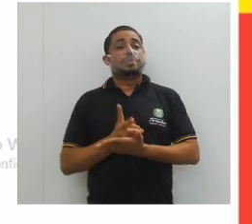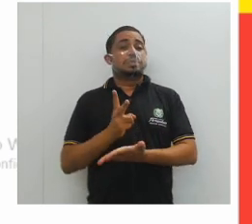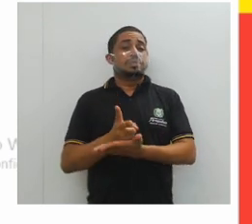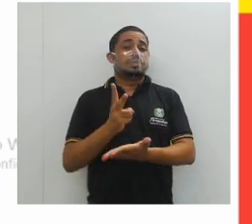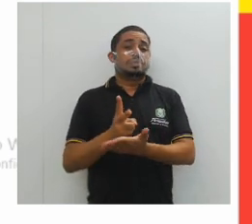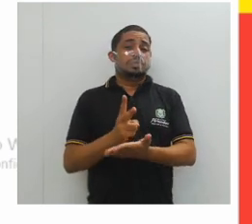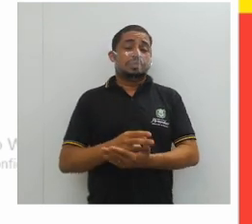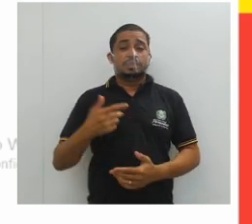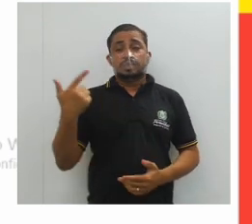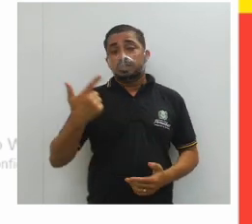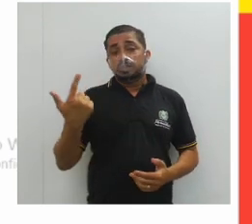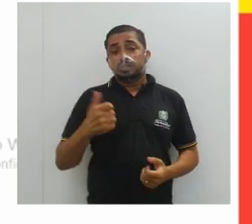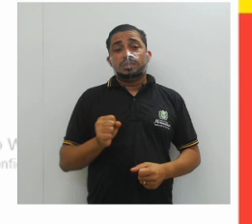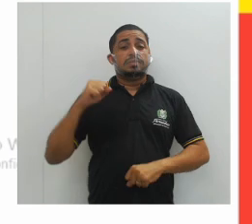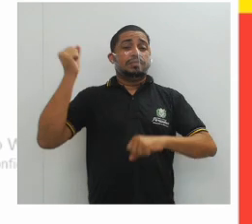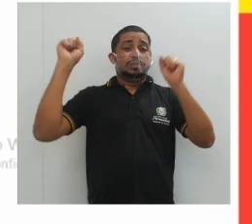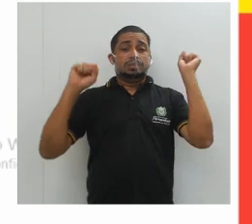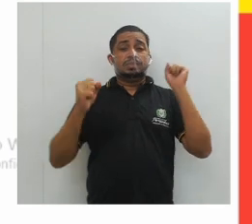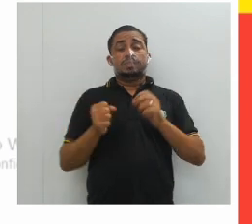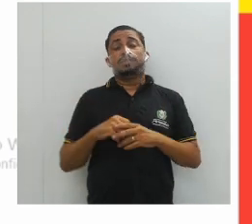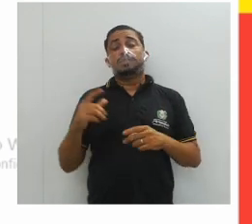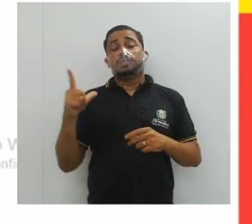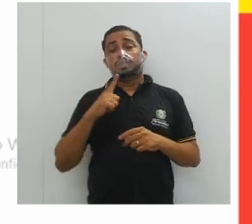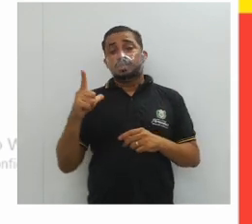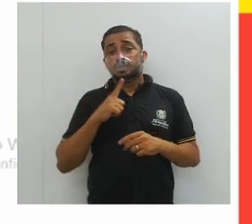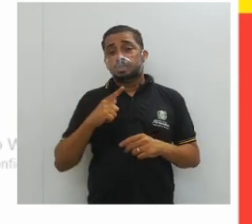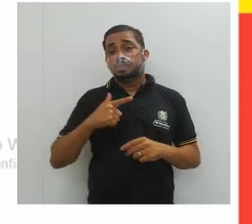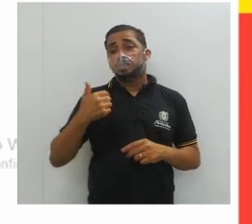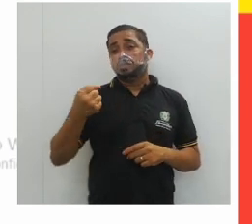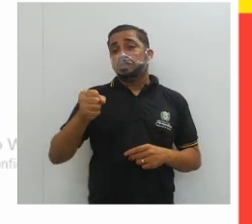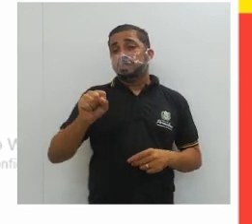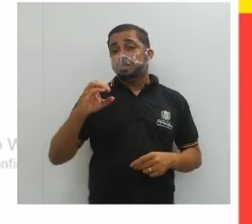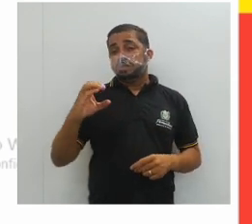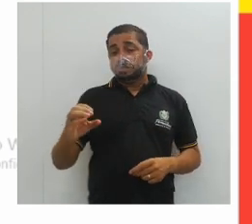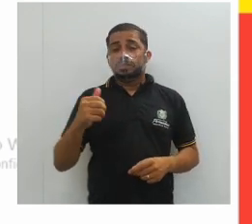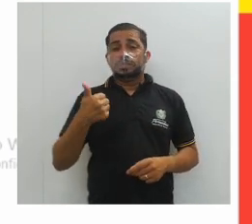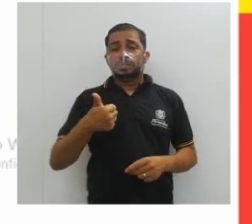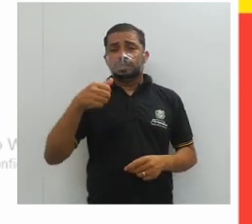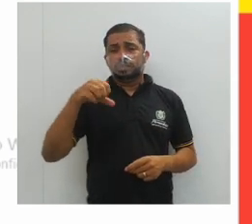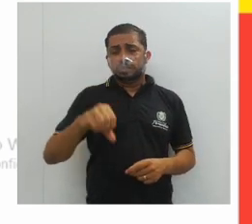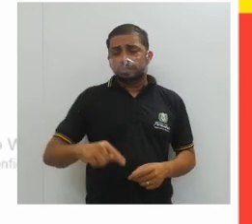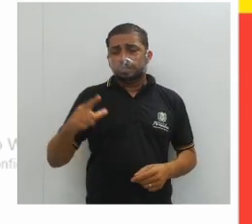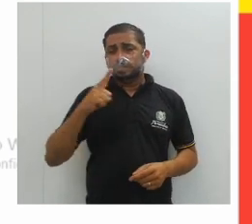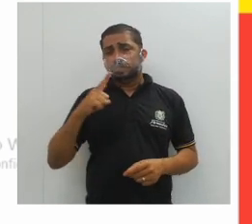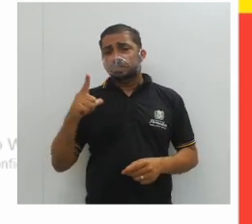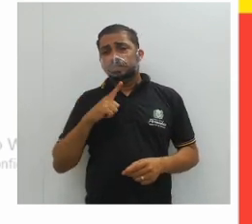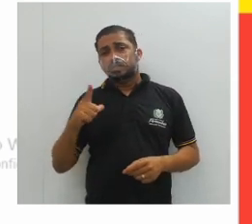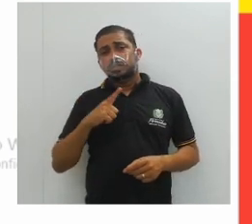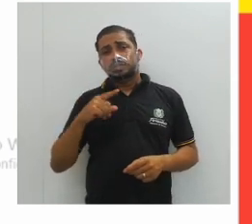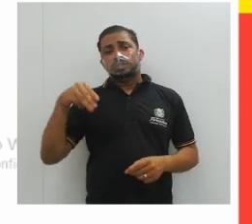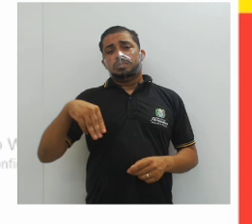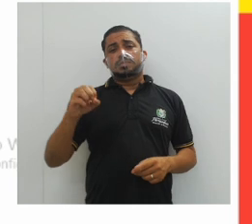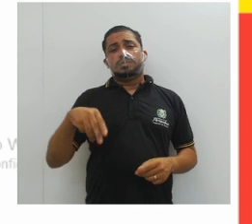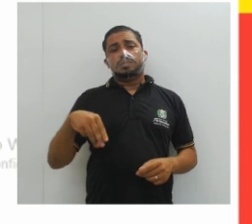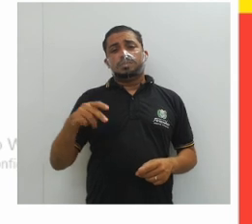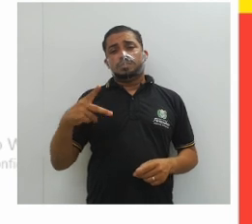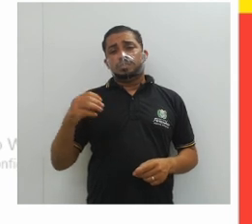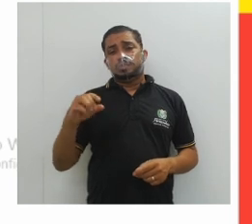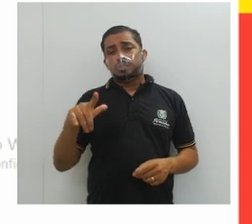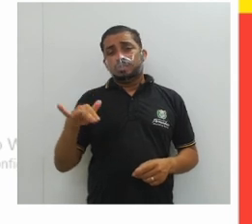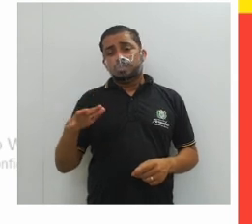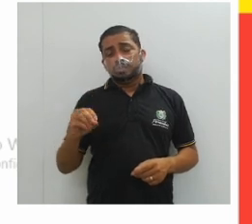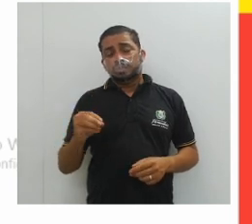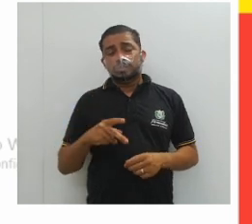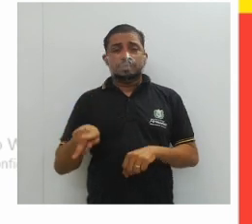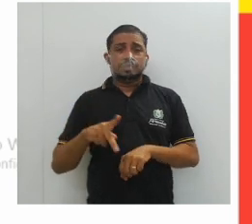Continuando a segunda Revolução Industrial e a gente chega no século XIX, a gente já vai ver a questão do monopólio, né? Países